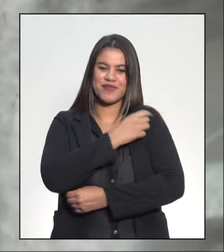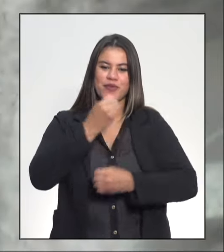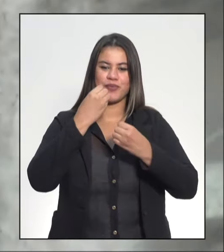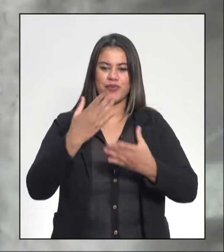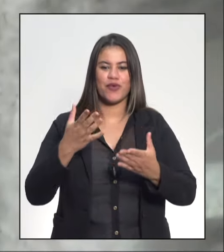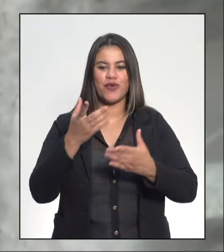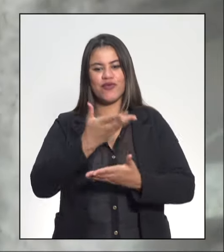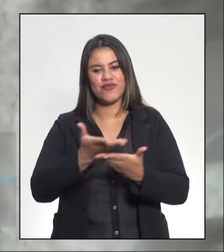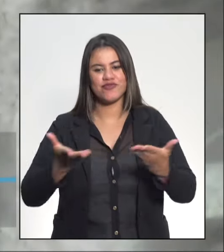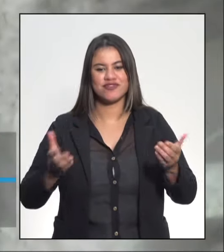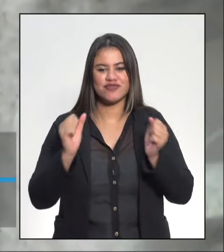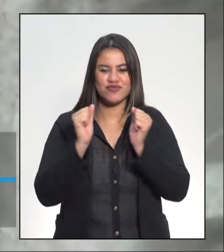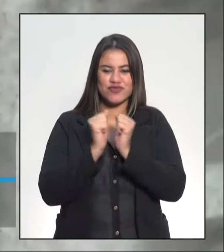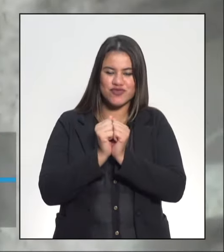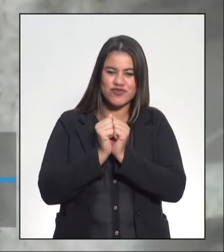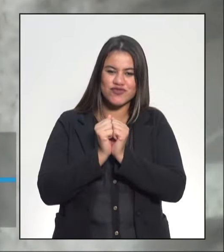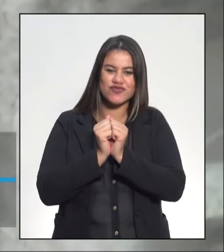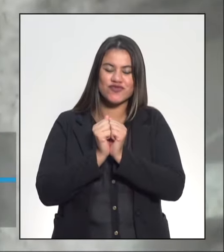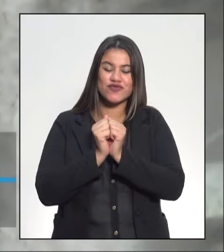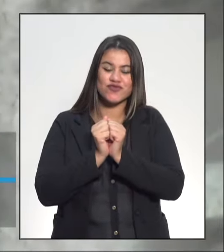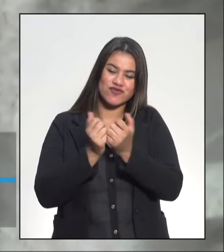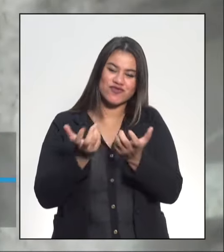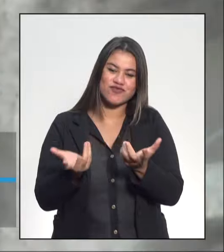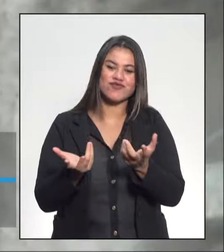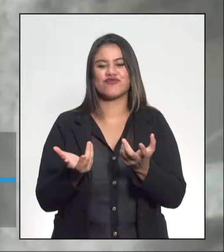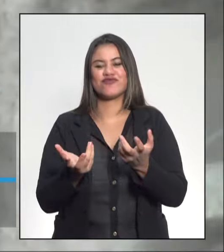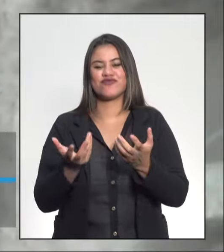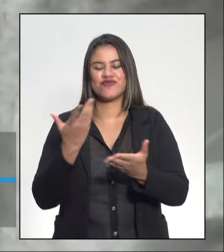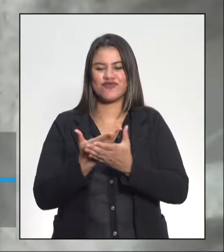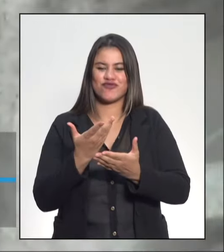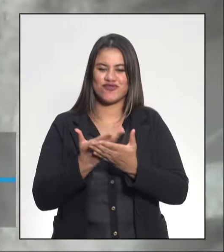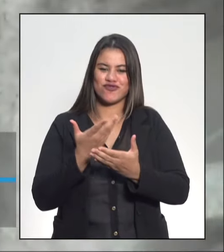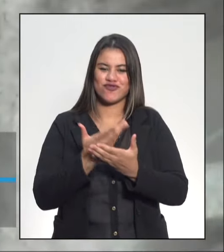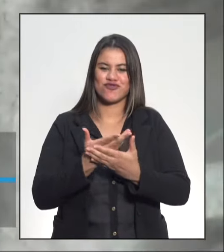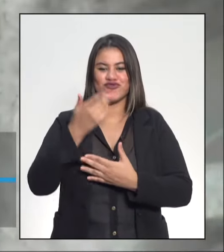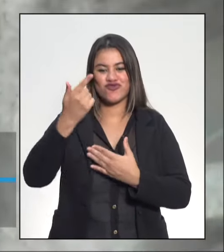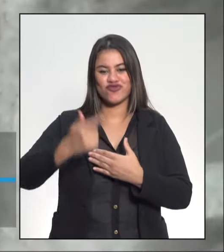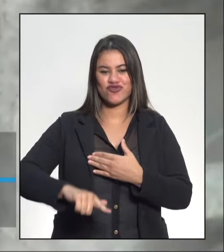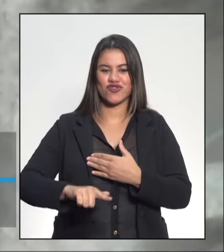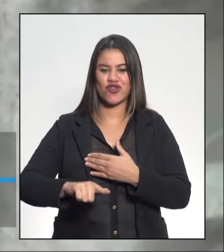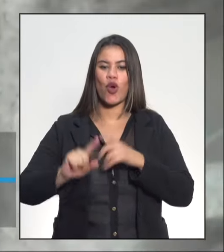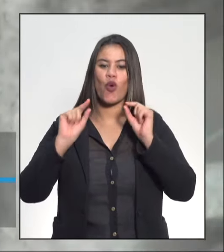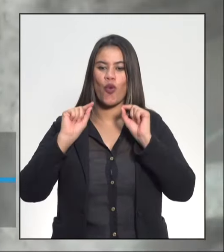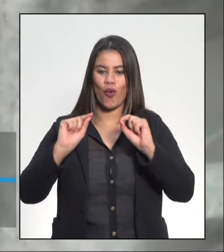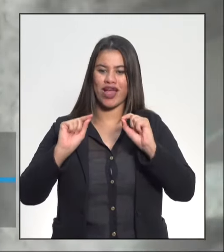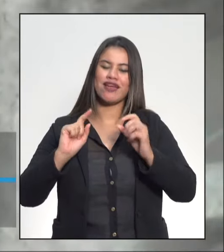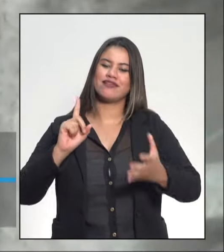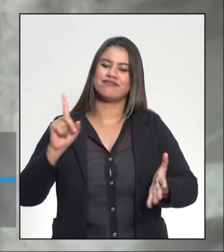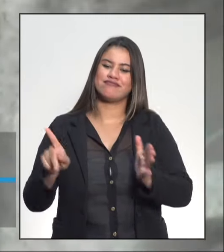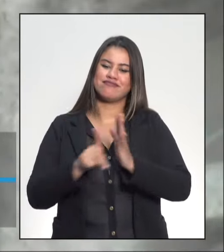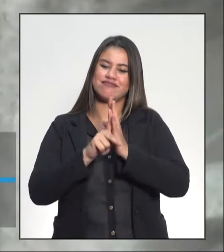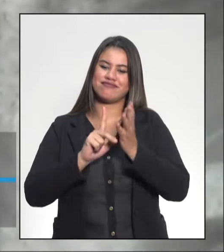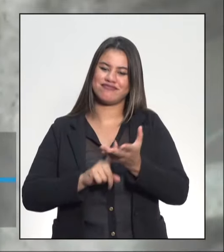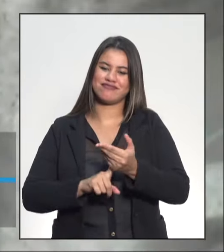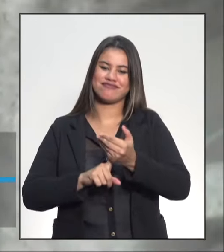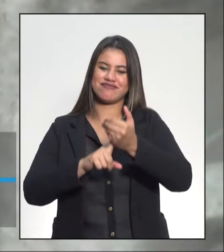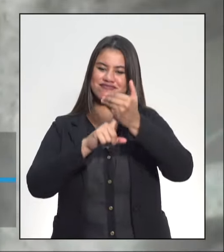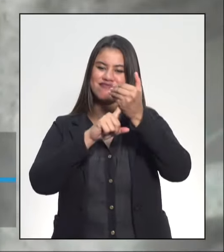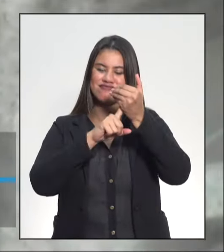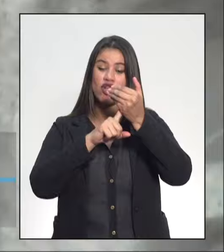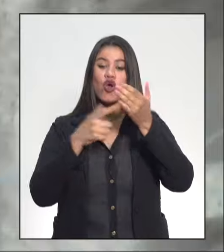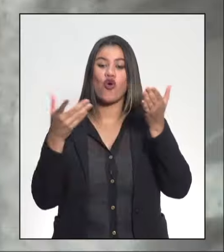ter vocês aqui, mais uma aula, mais uma vez, aula de tecnologia. E, para hoje, a